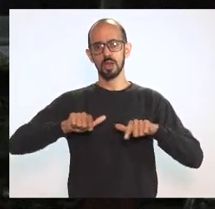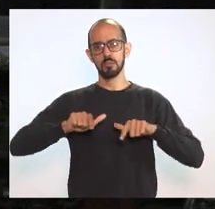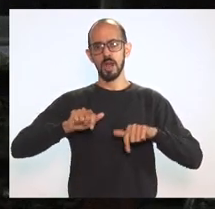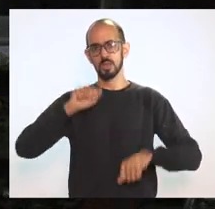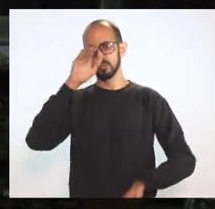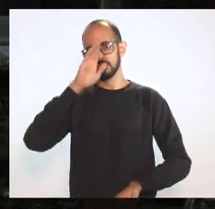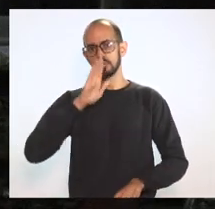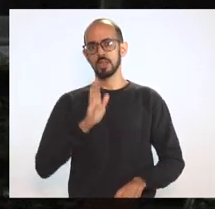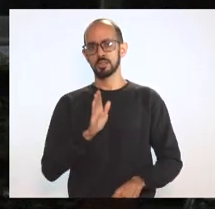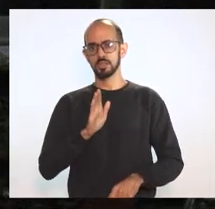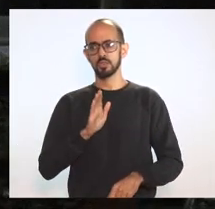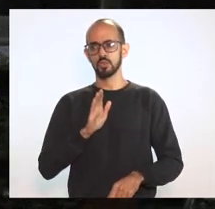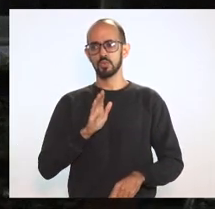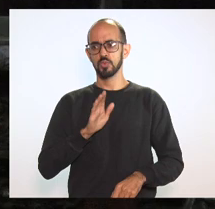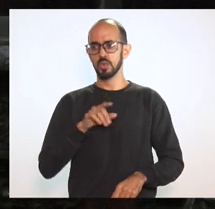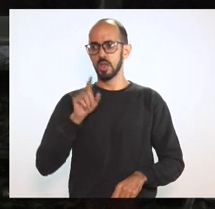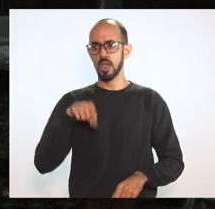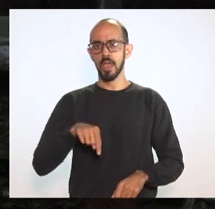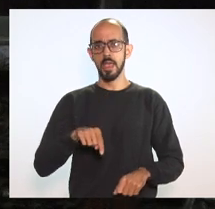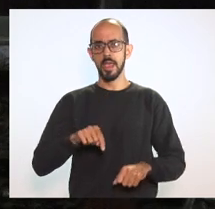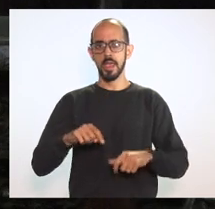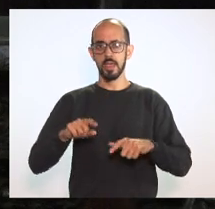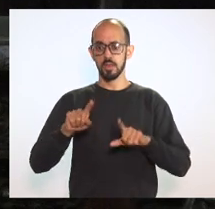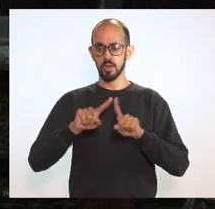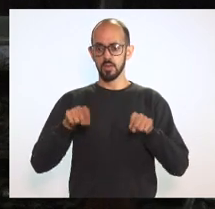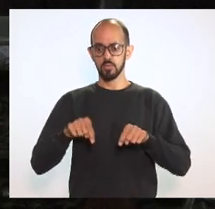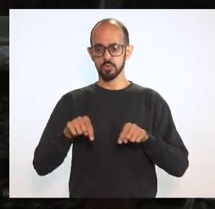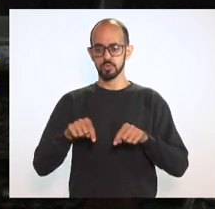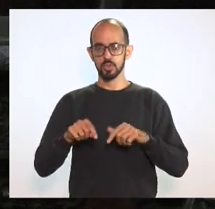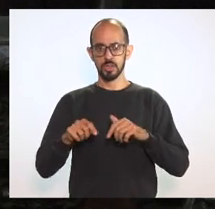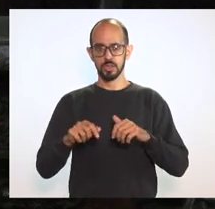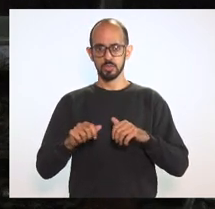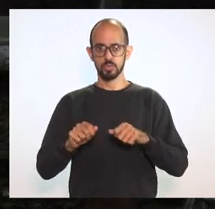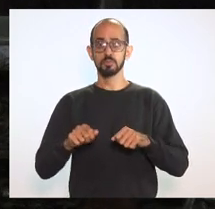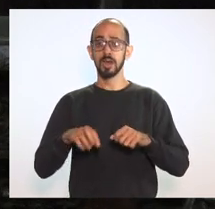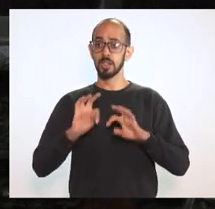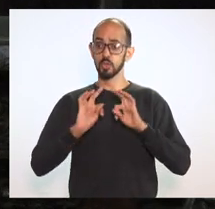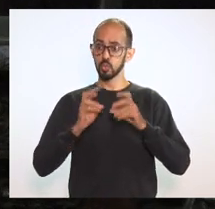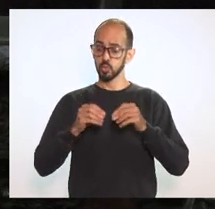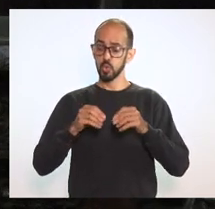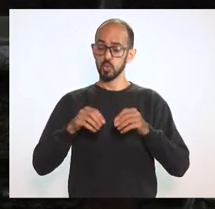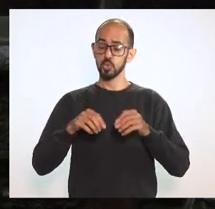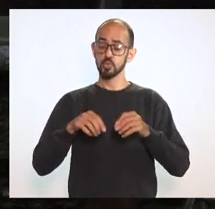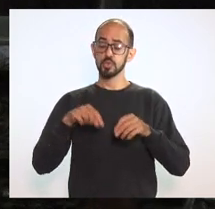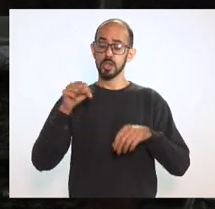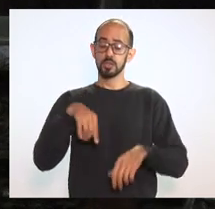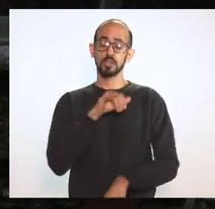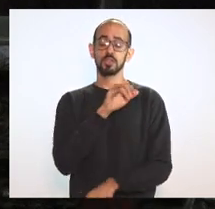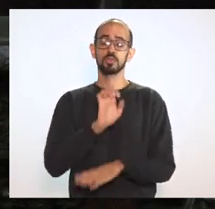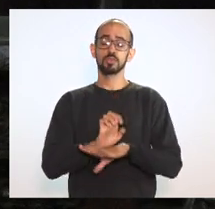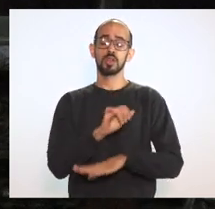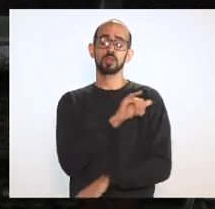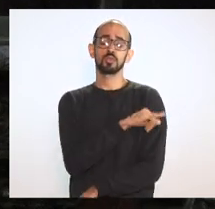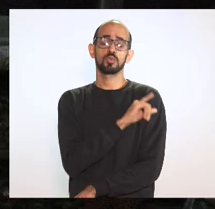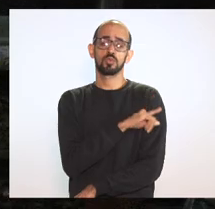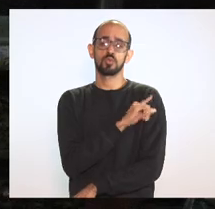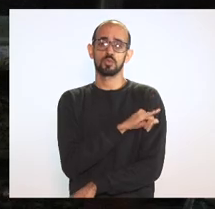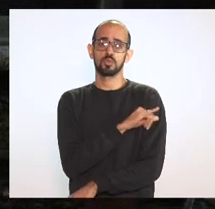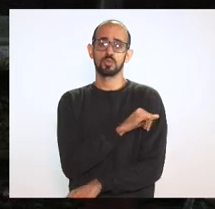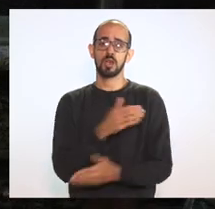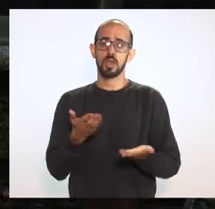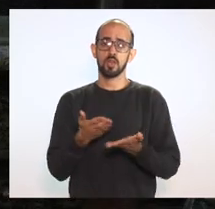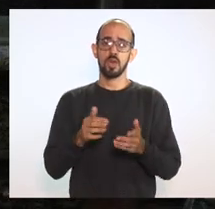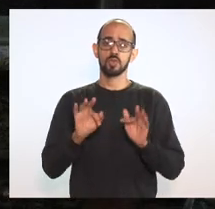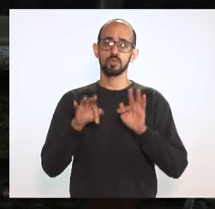os empregos da indústria naval para os fluminenses. Com essas palavras, eu encerro a